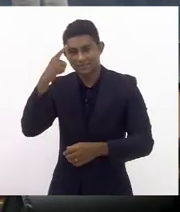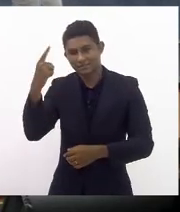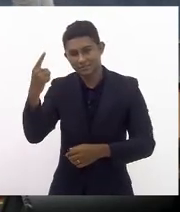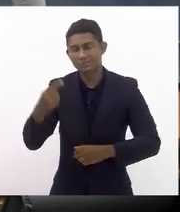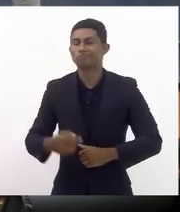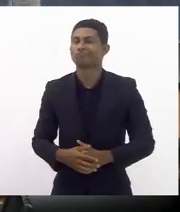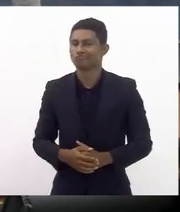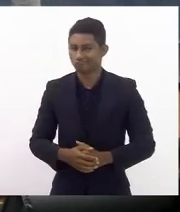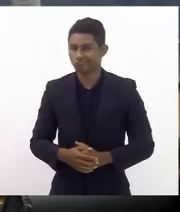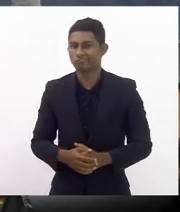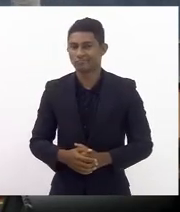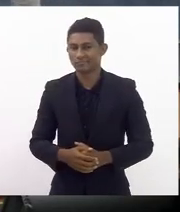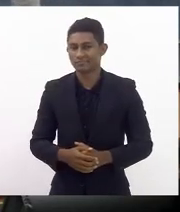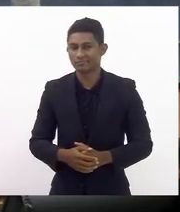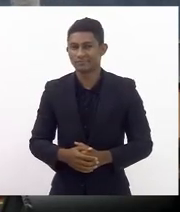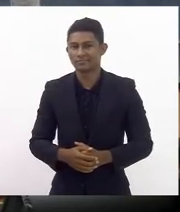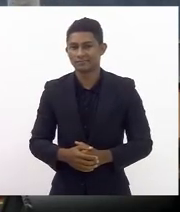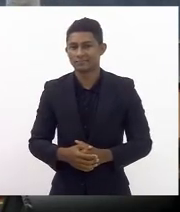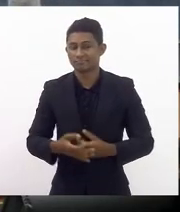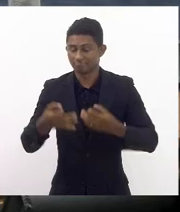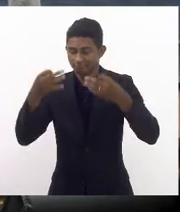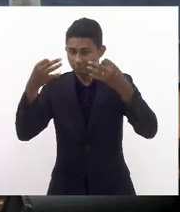A bem da disciplina.